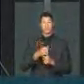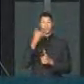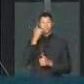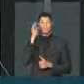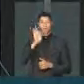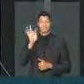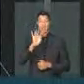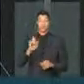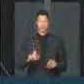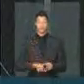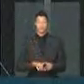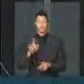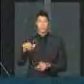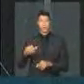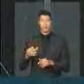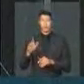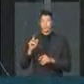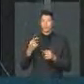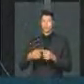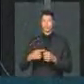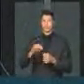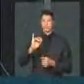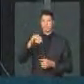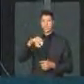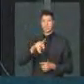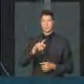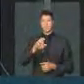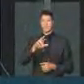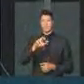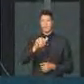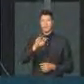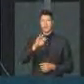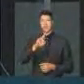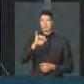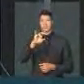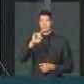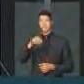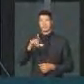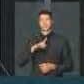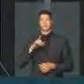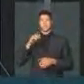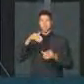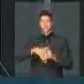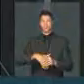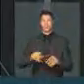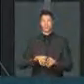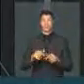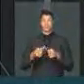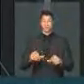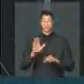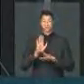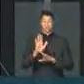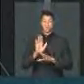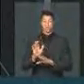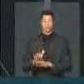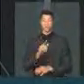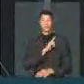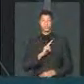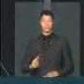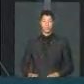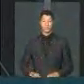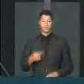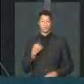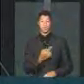de deputada federal, ela que é da cidade de Imperatriz. Teve uma excelente votação, agora está dando essa contribuição no